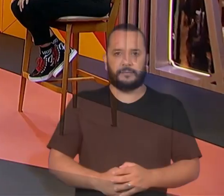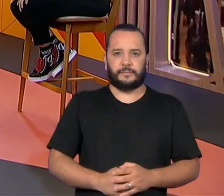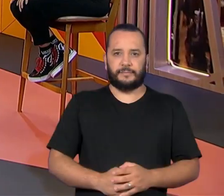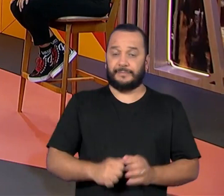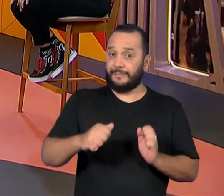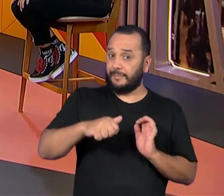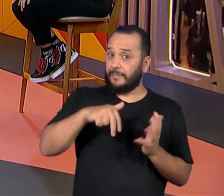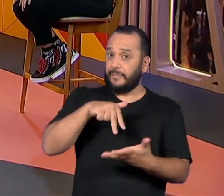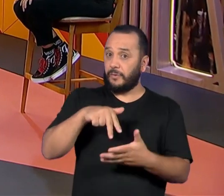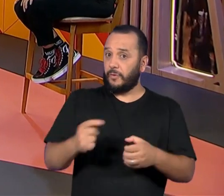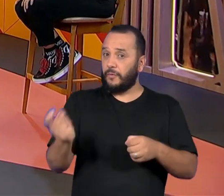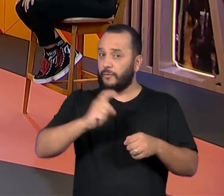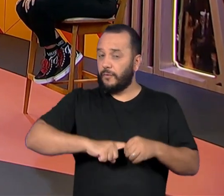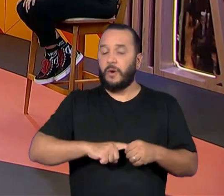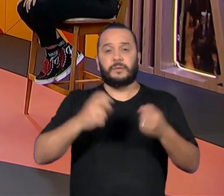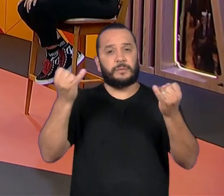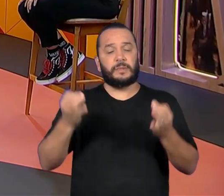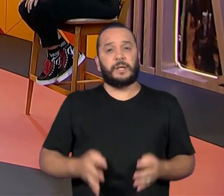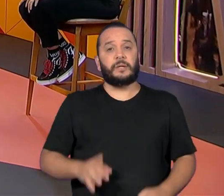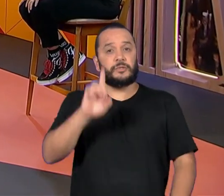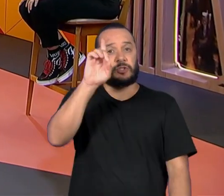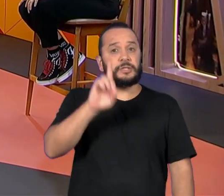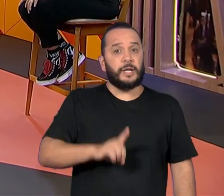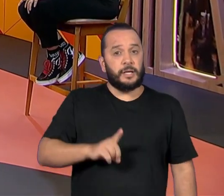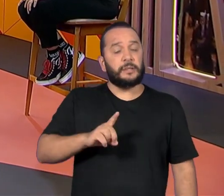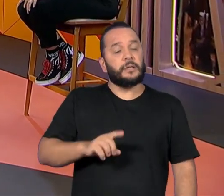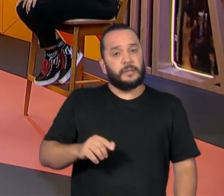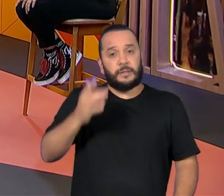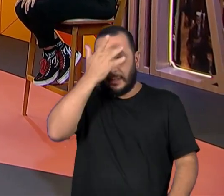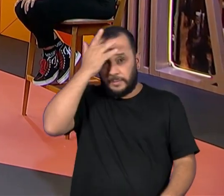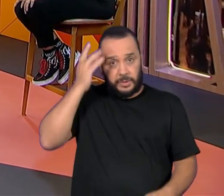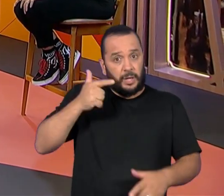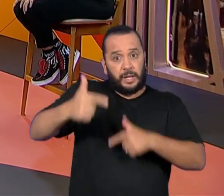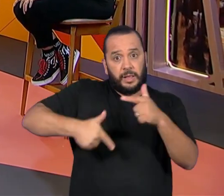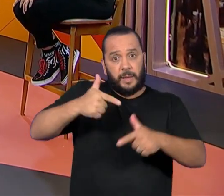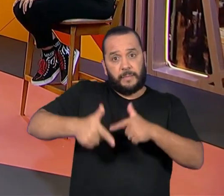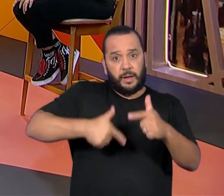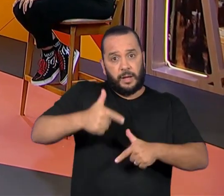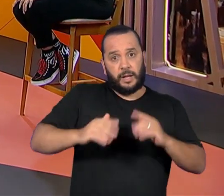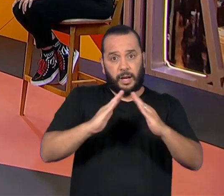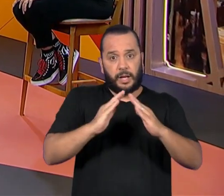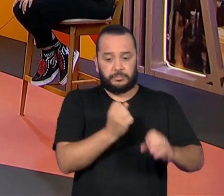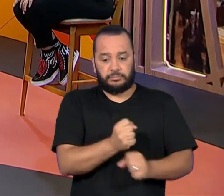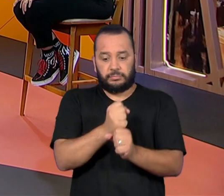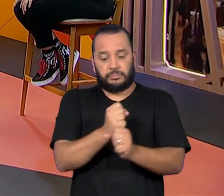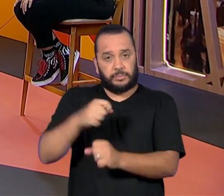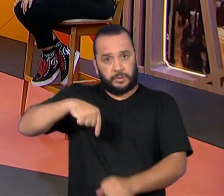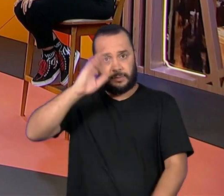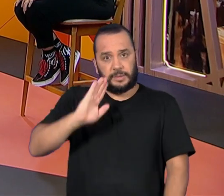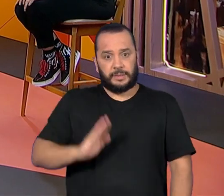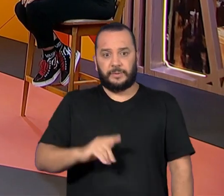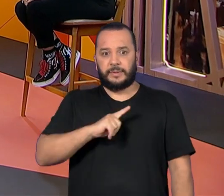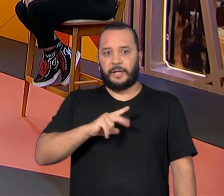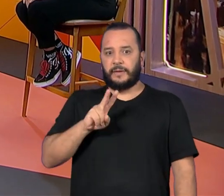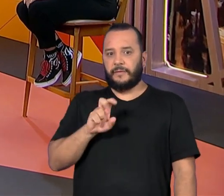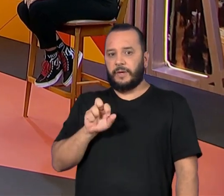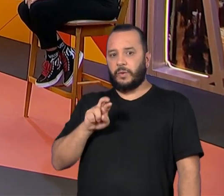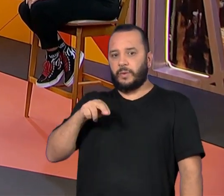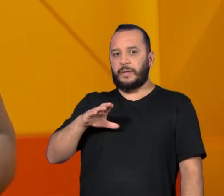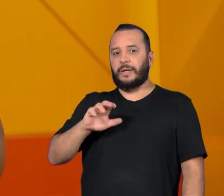Estação Livre de volta, falando sobre os direitos dos trabalhadores domésticos no Brasil e recebendo aqui a Verônica Oliveira e a Ediane